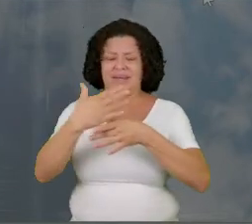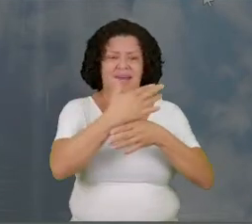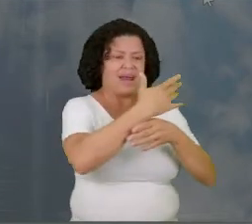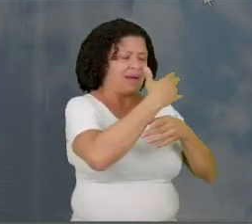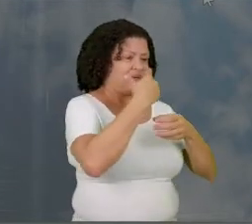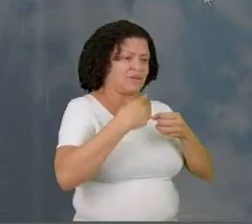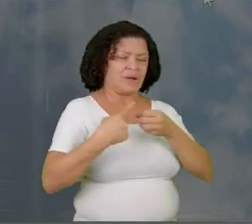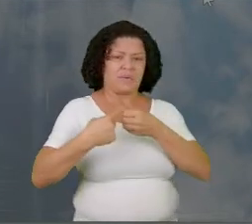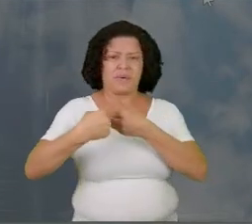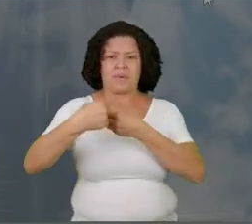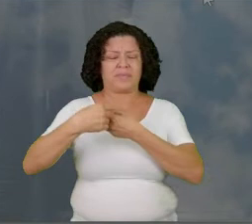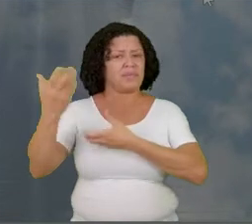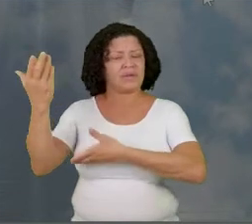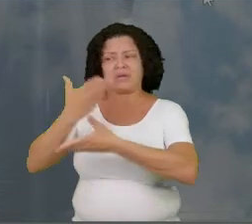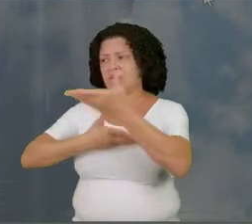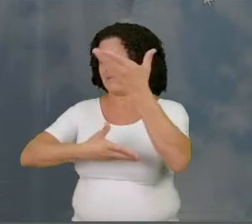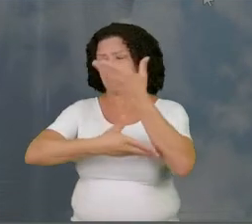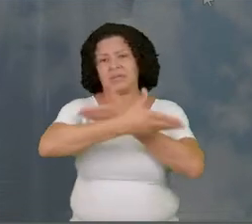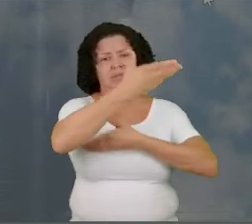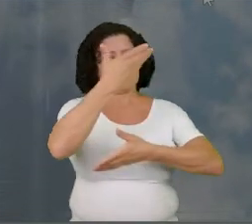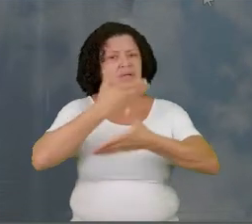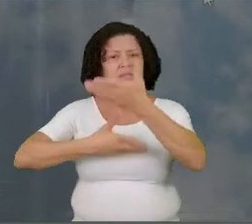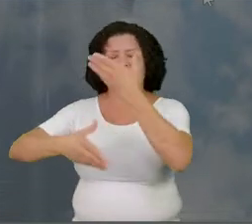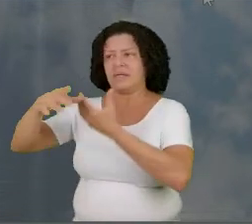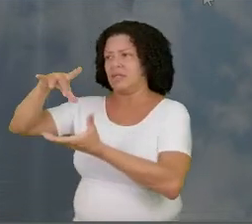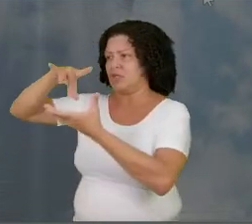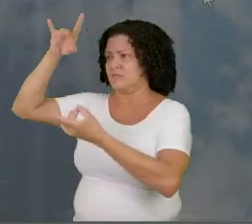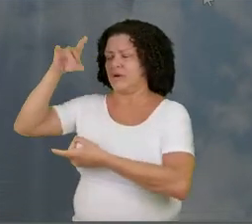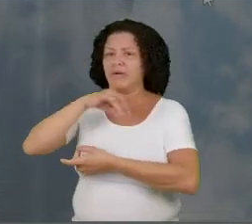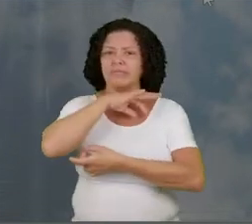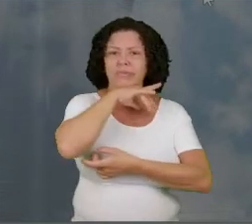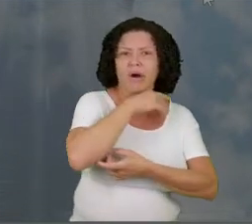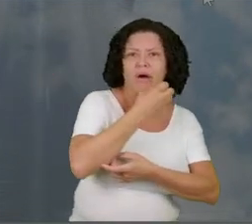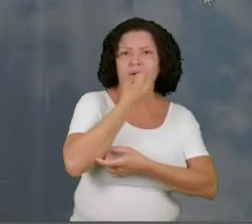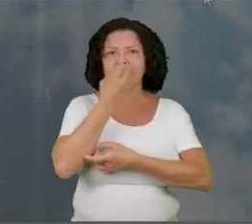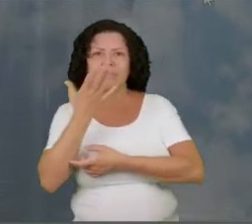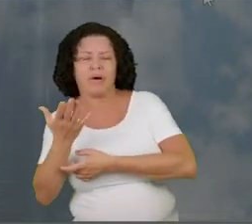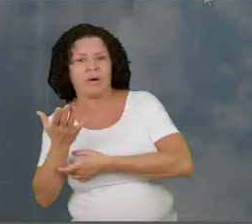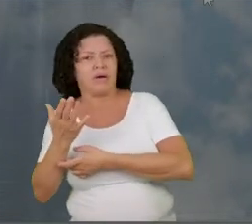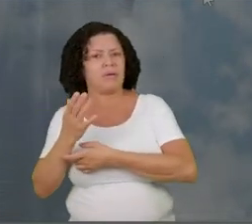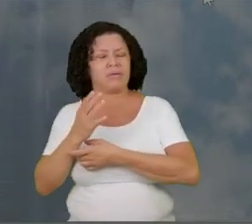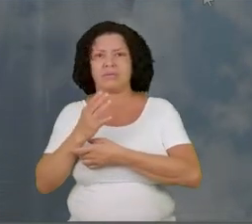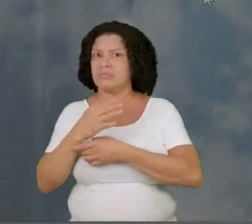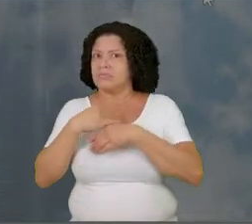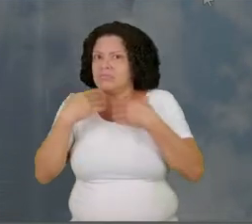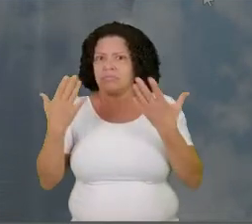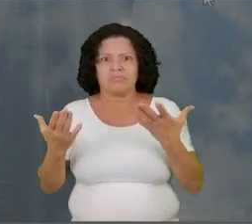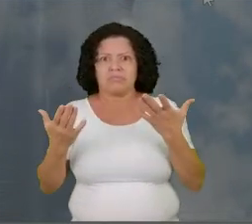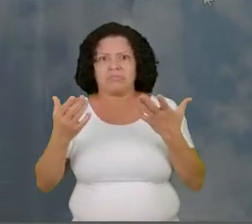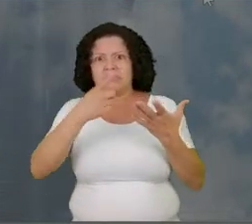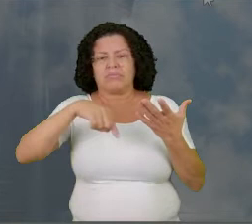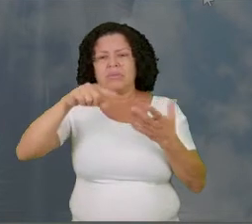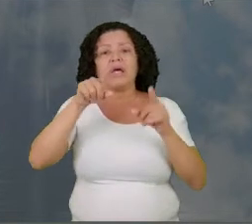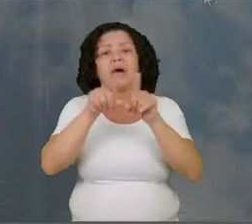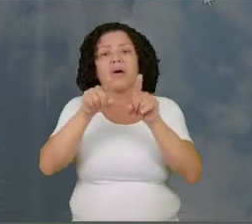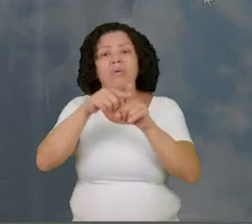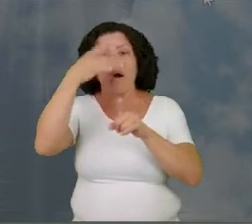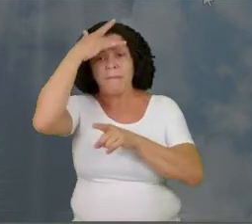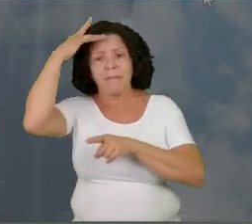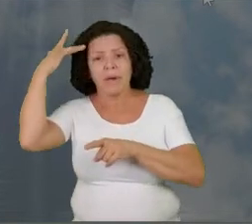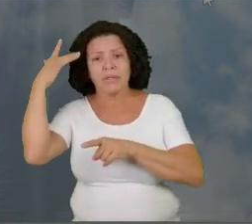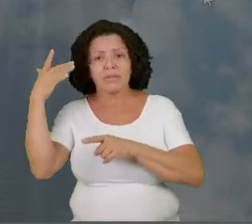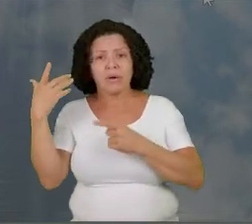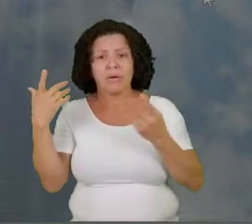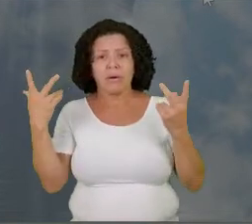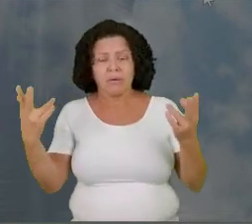nosso bairro, interagindo conosco, espíritos bons, espíritos ruins, espíritos de todo tipo, tal como existem pessoas de